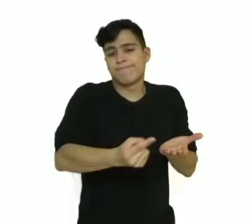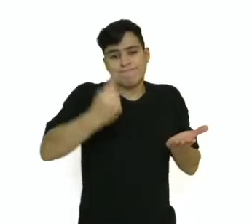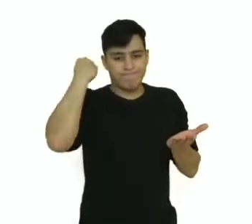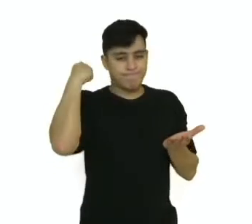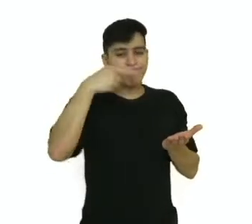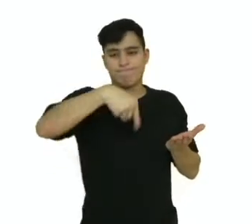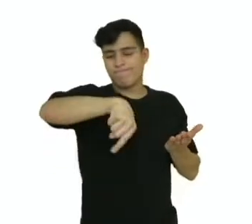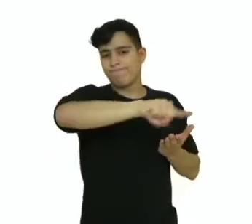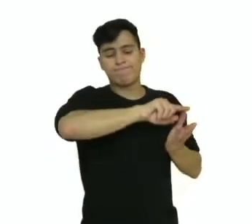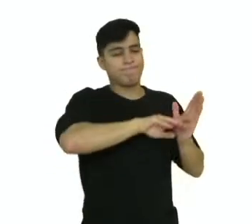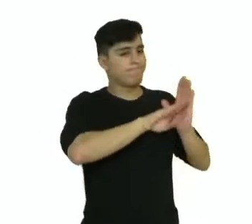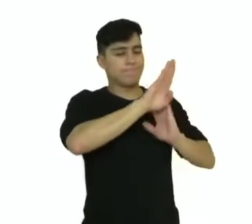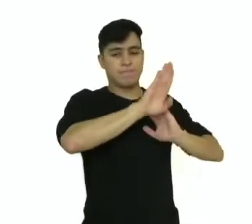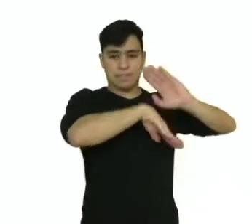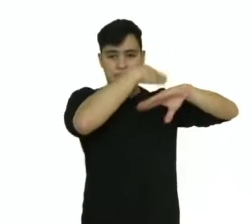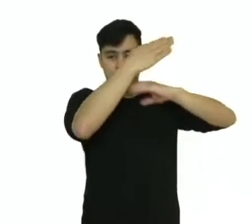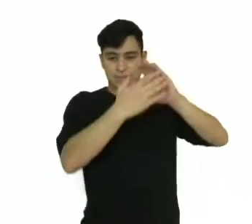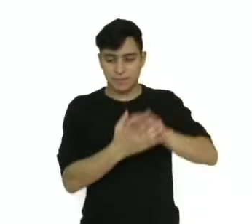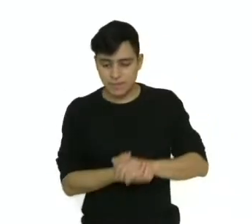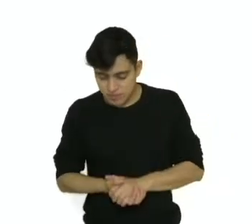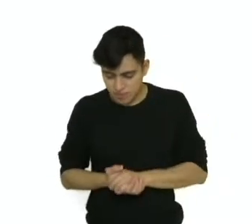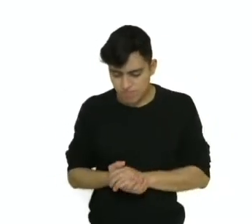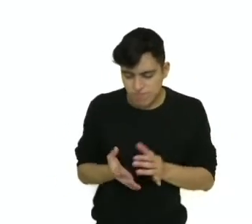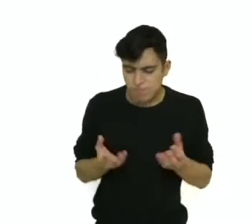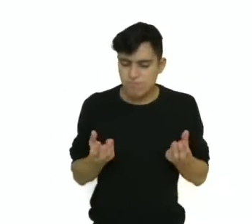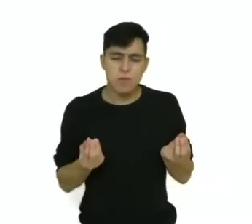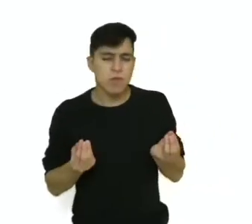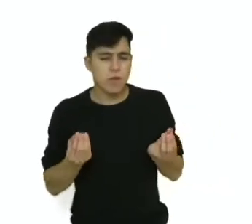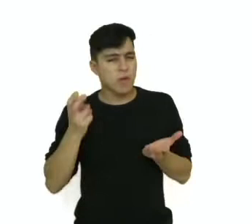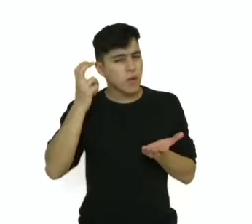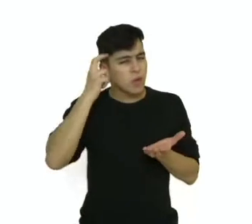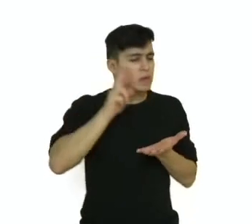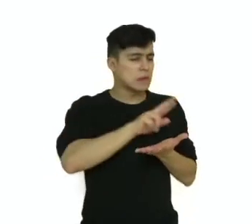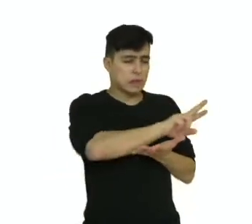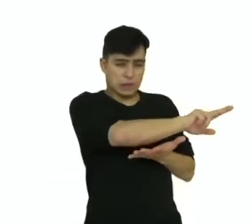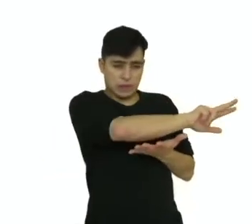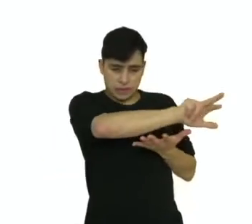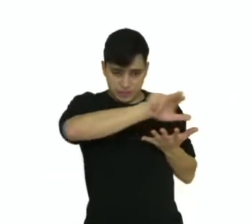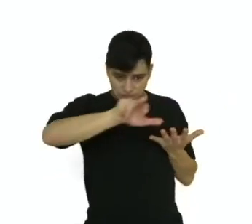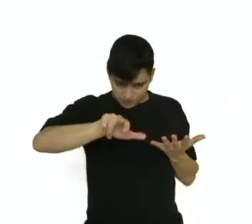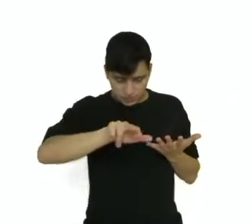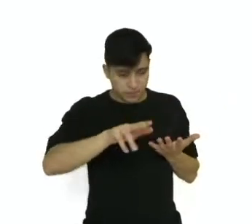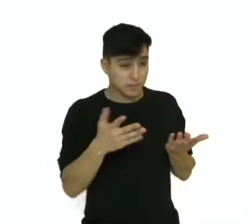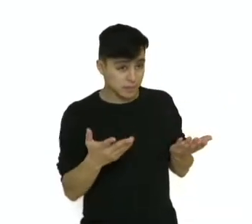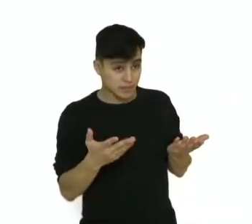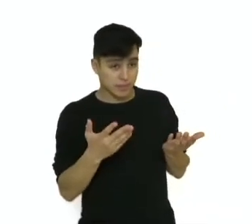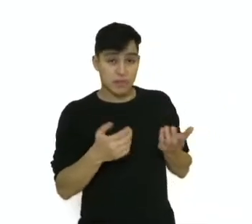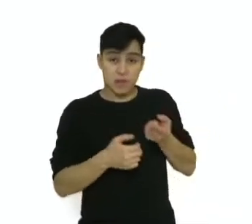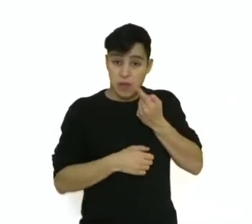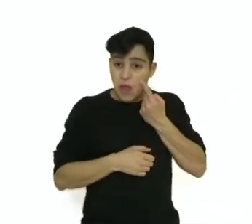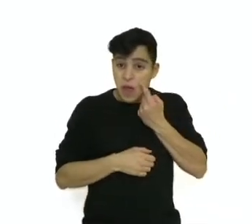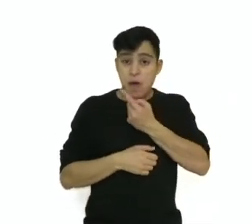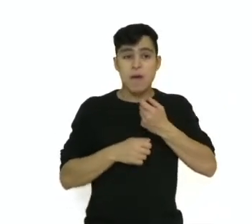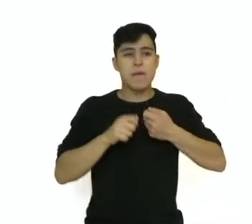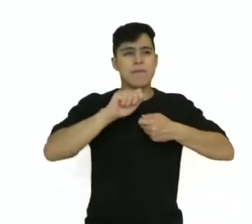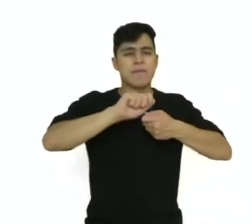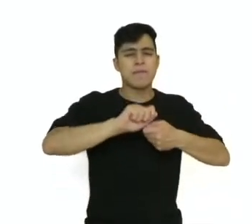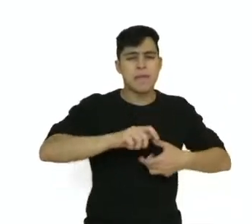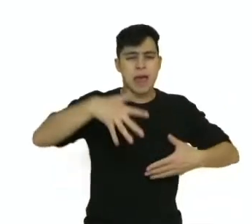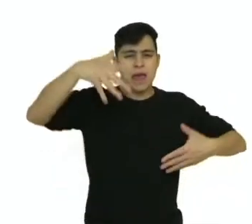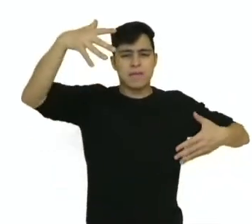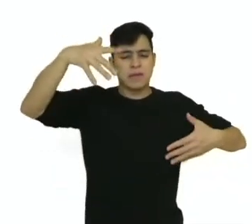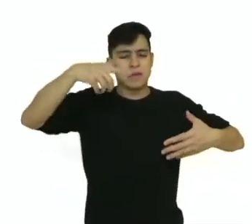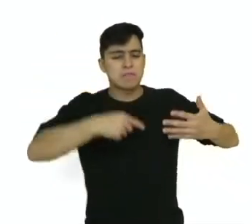lá. Diversidade cultural. Quantos povos indígenas estão representados nesse mapa? Você sabe